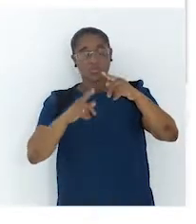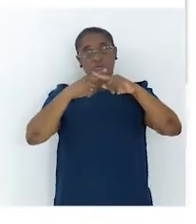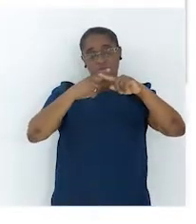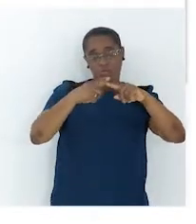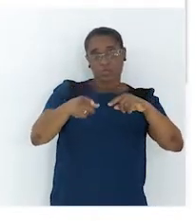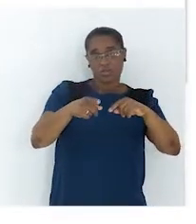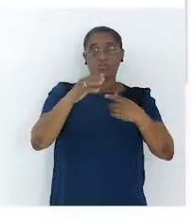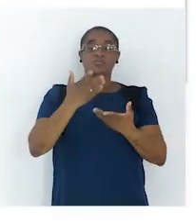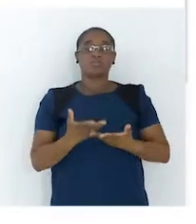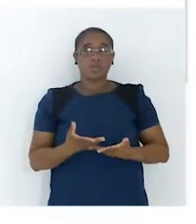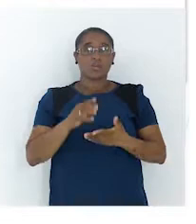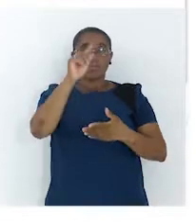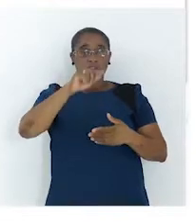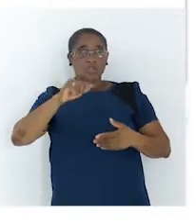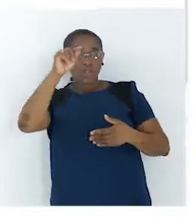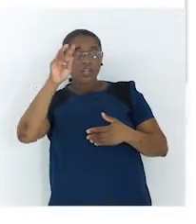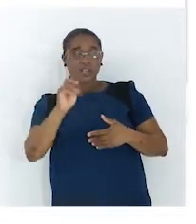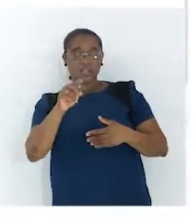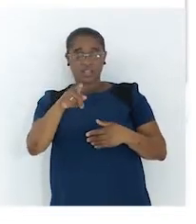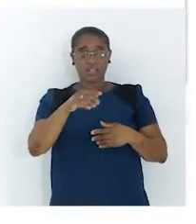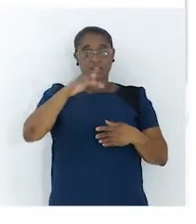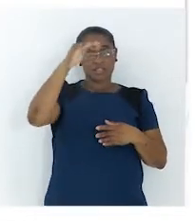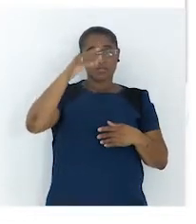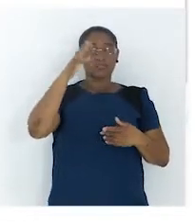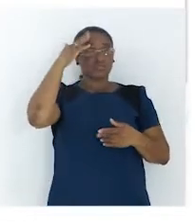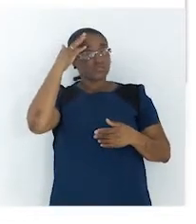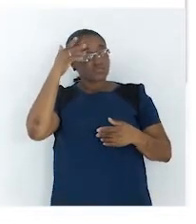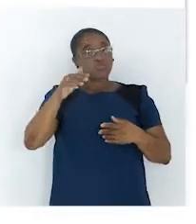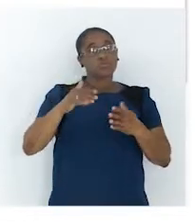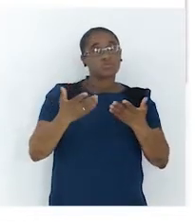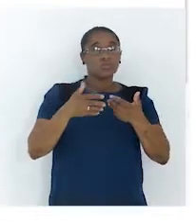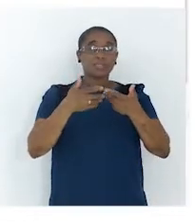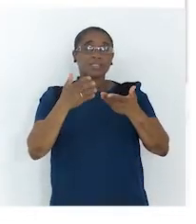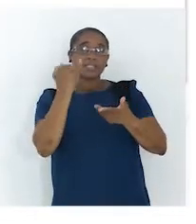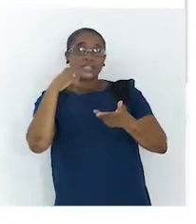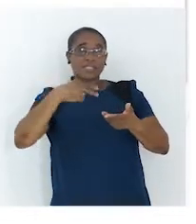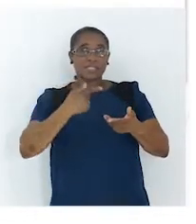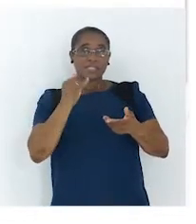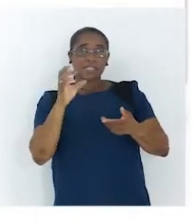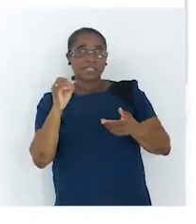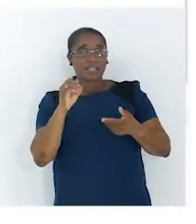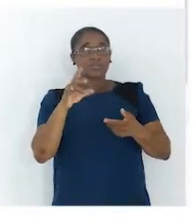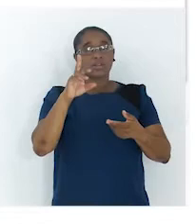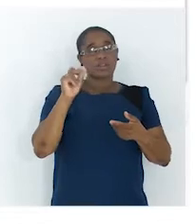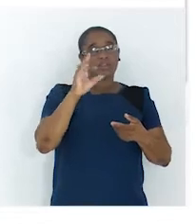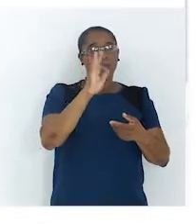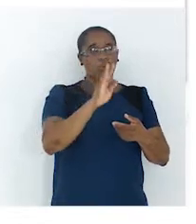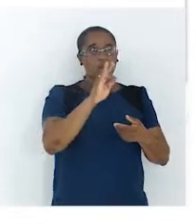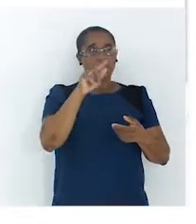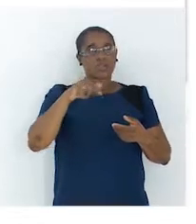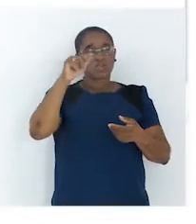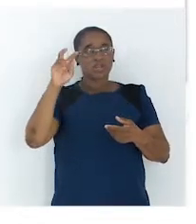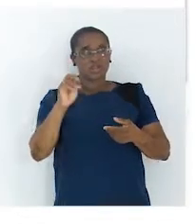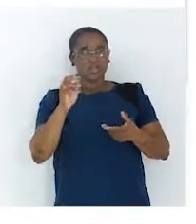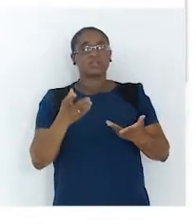triste aqui em cima é um produto de um número inteiro é indicado fica quase fez parar de triste mas responde a